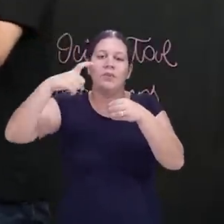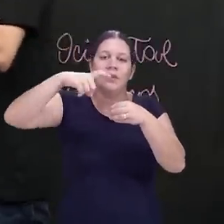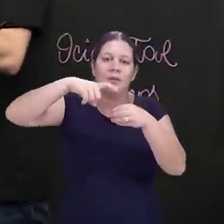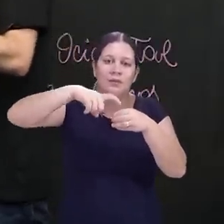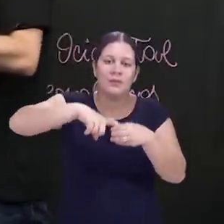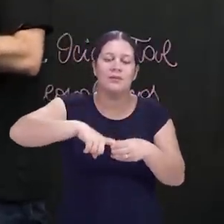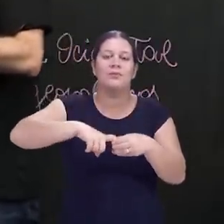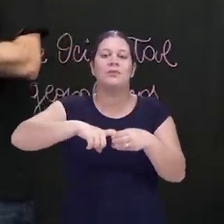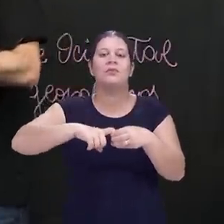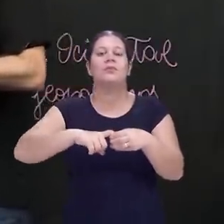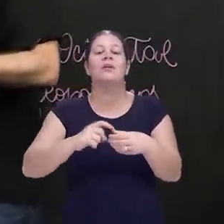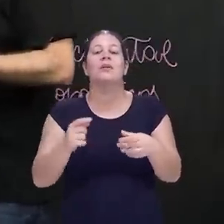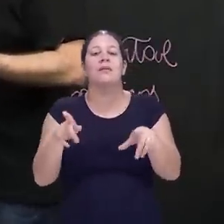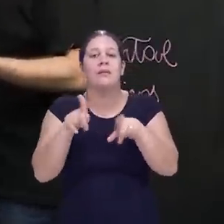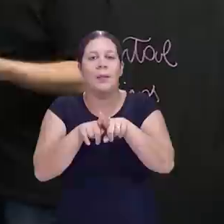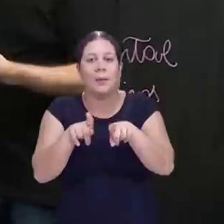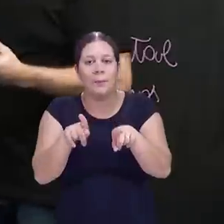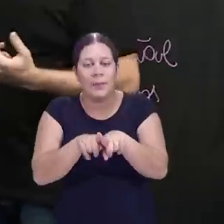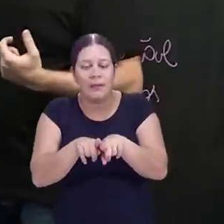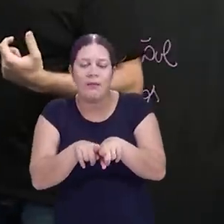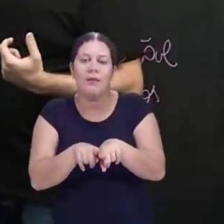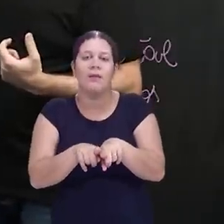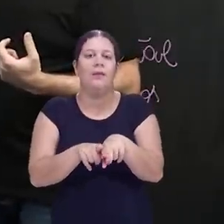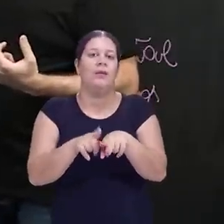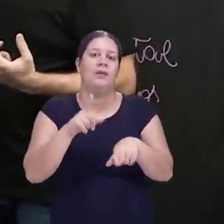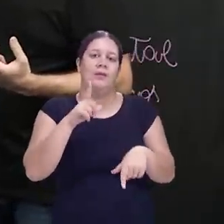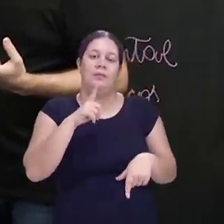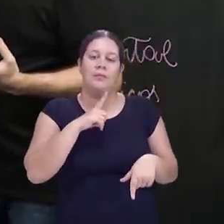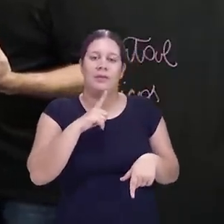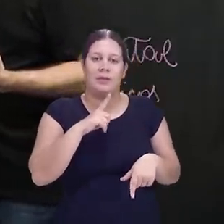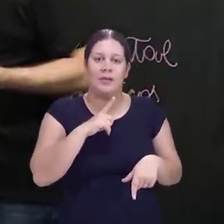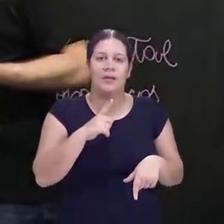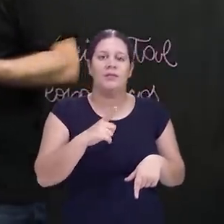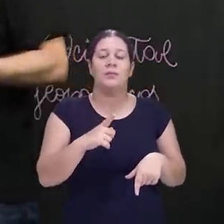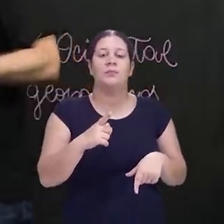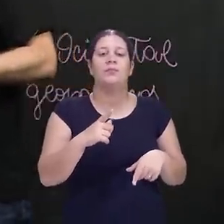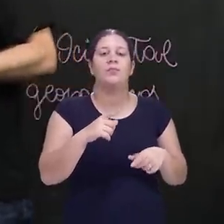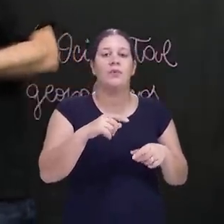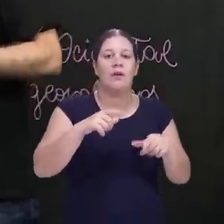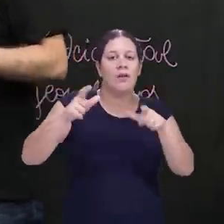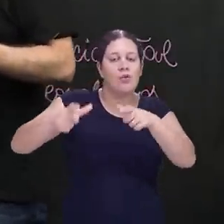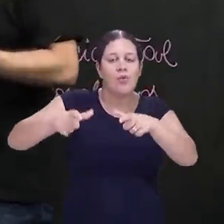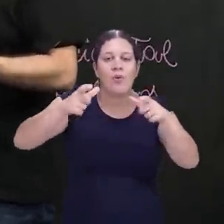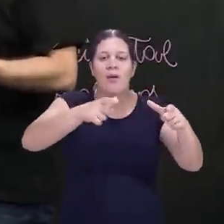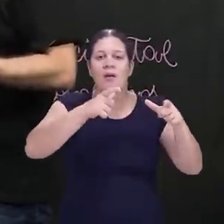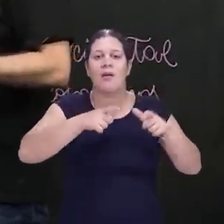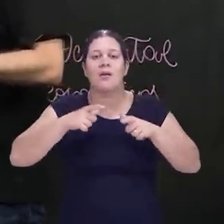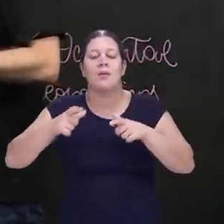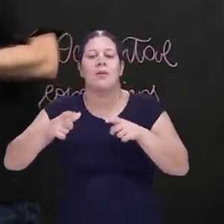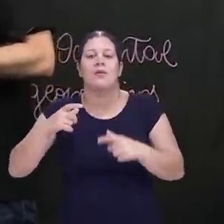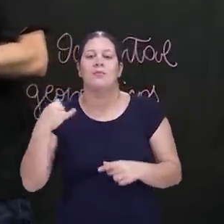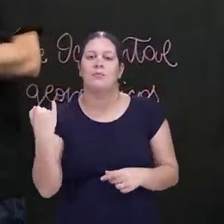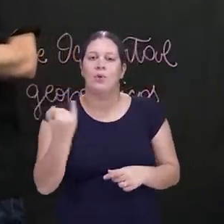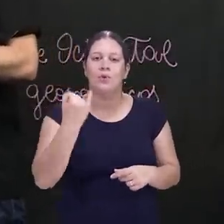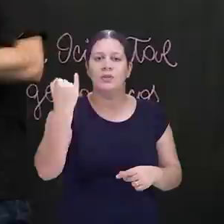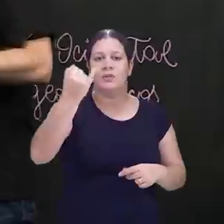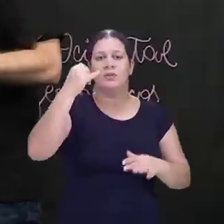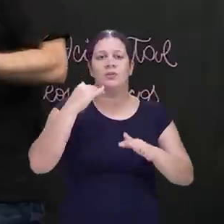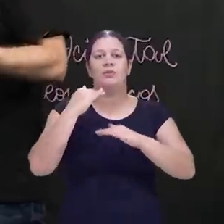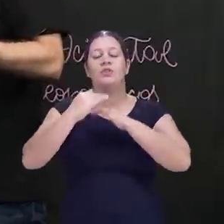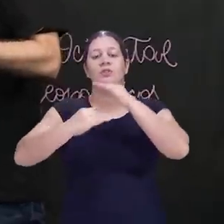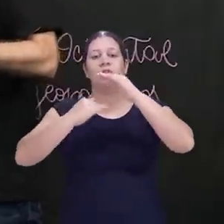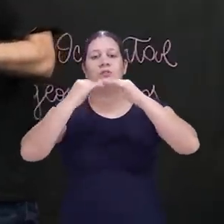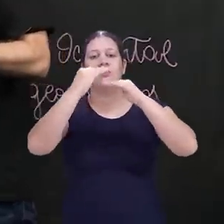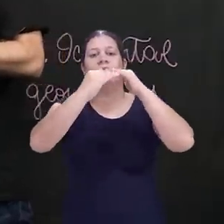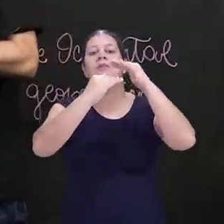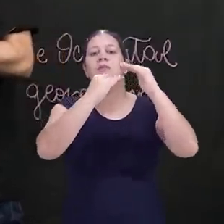para a etnia e eslava. Vamos ter a formação, então, de áreas muito importantes para o desenvolvimento